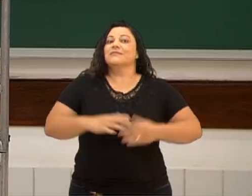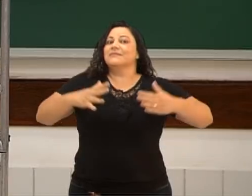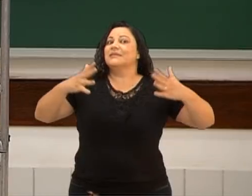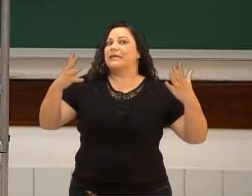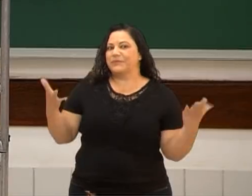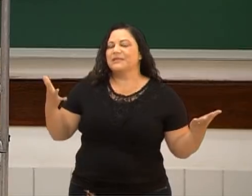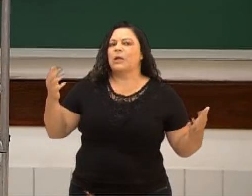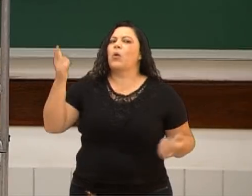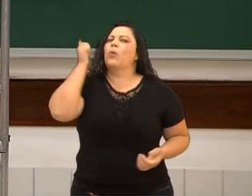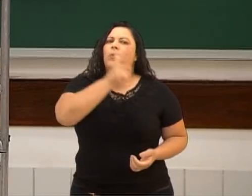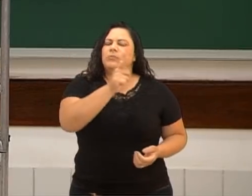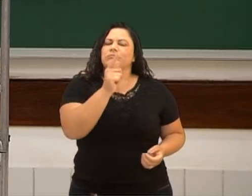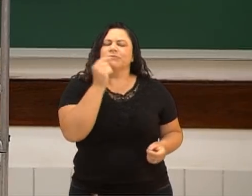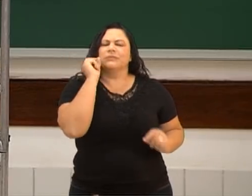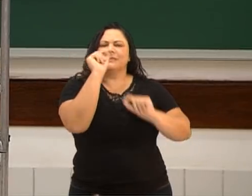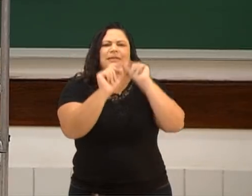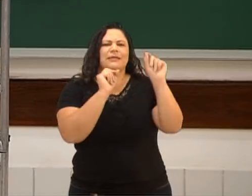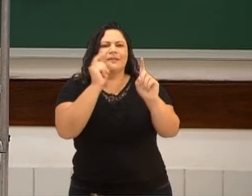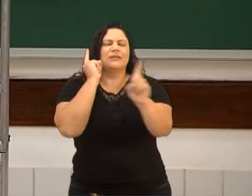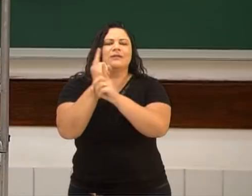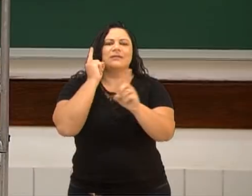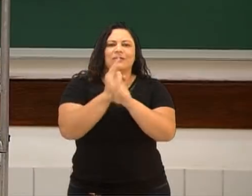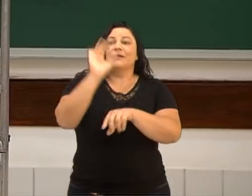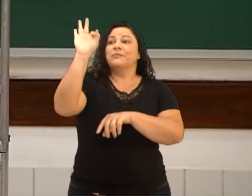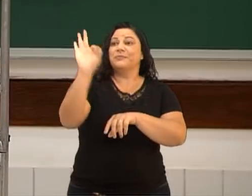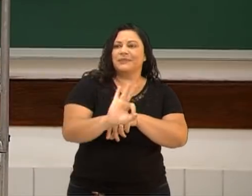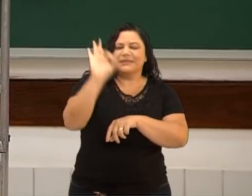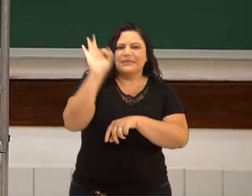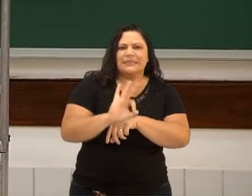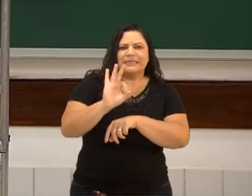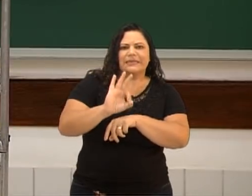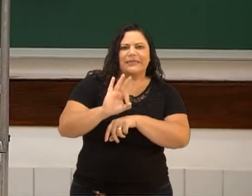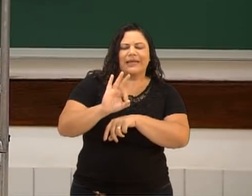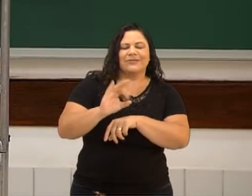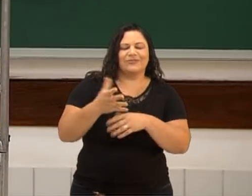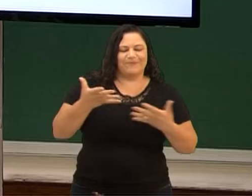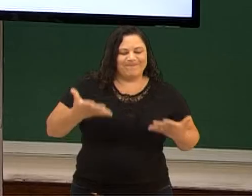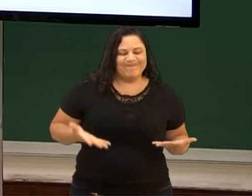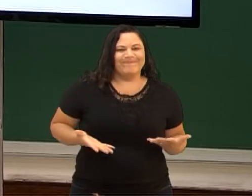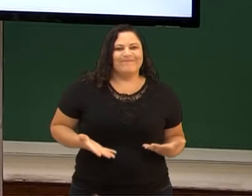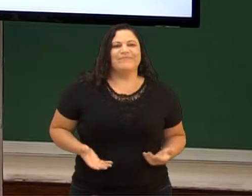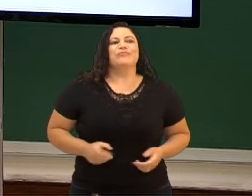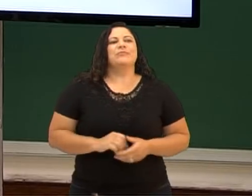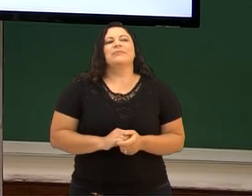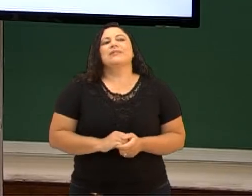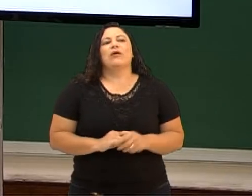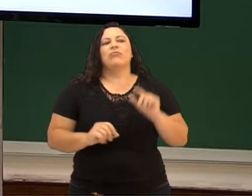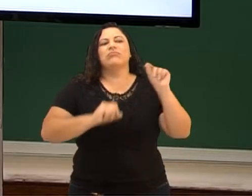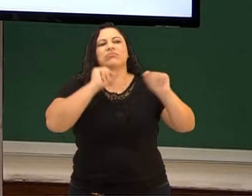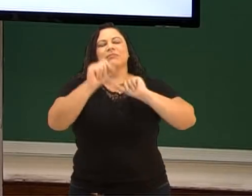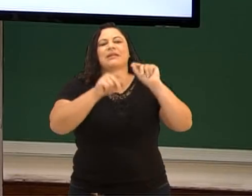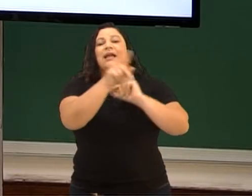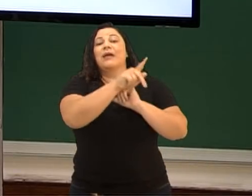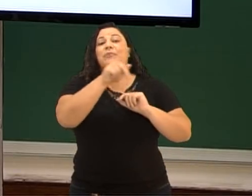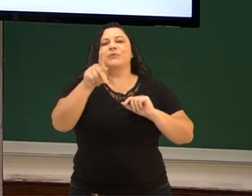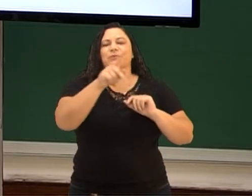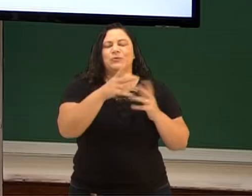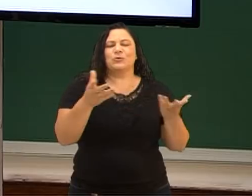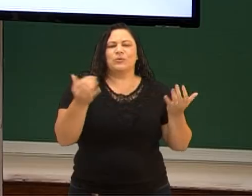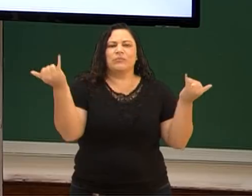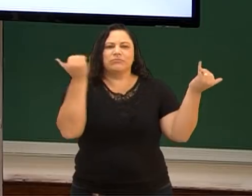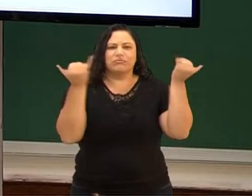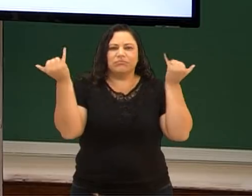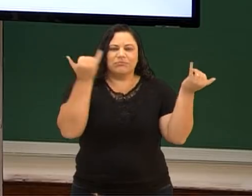Pessoal, conseguiram encontrar nossa próxima porcentagem? Tenho certeza que sim, né? Então vamos lá. Olha como que a professora colocou essa informação novamente